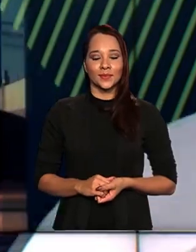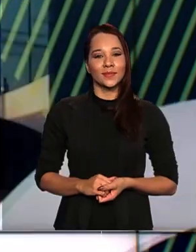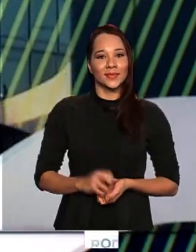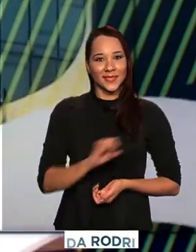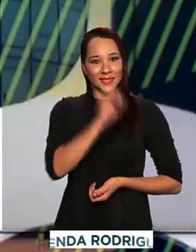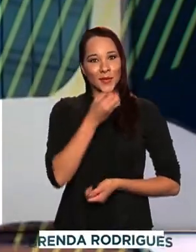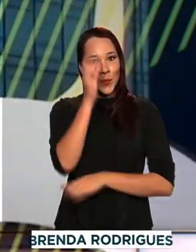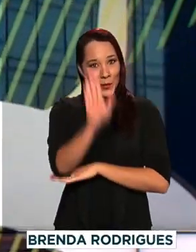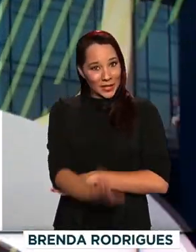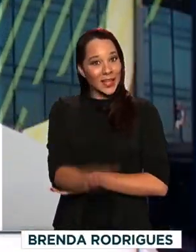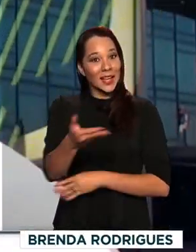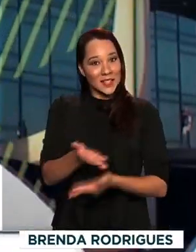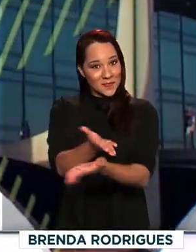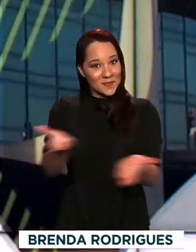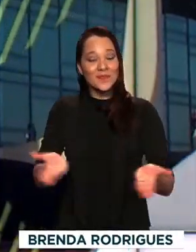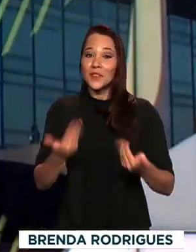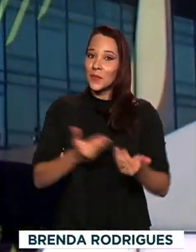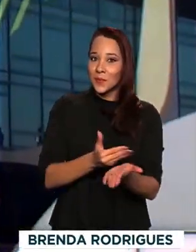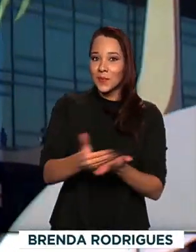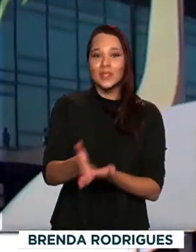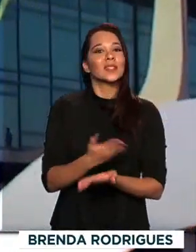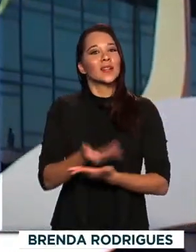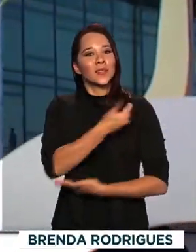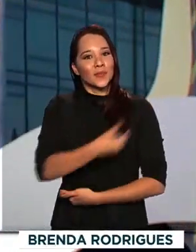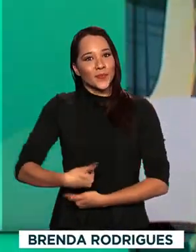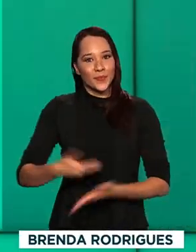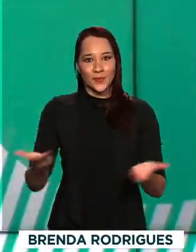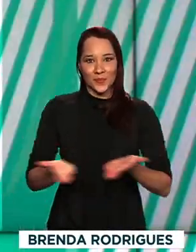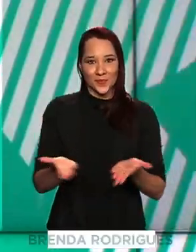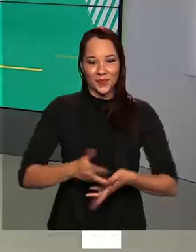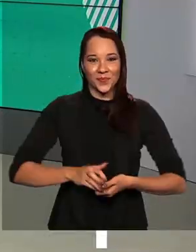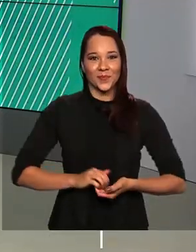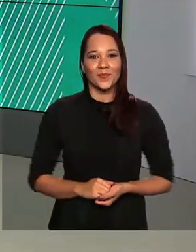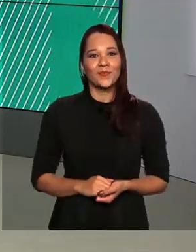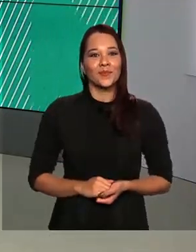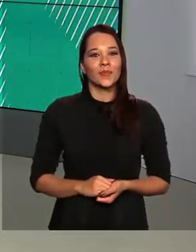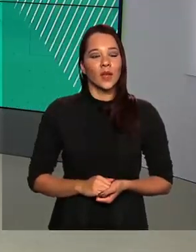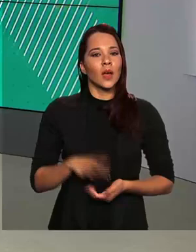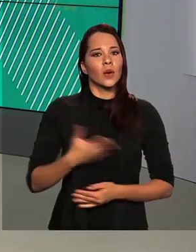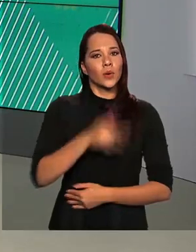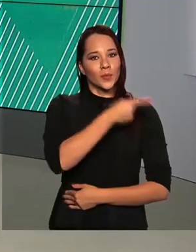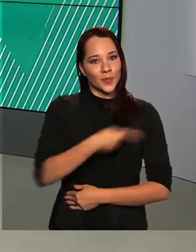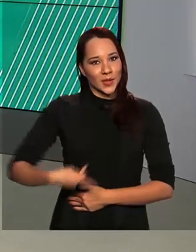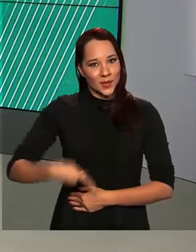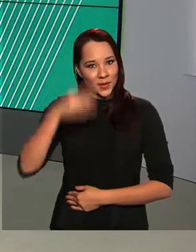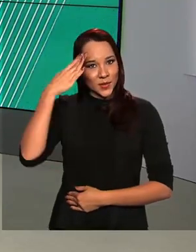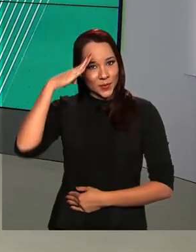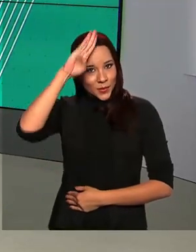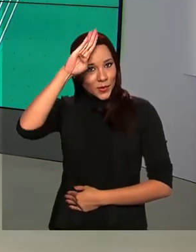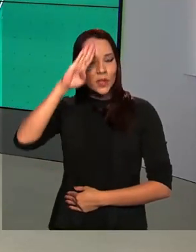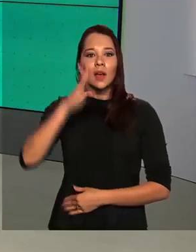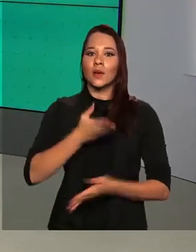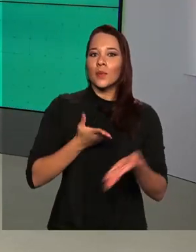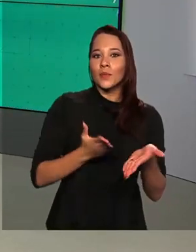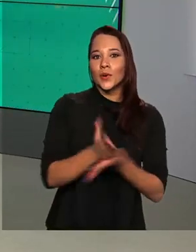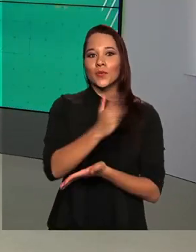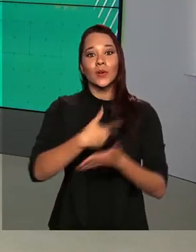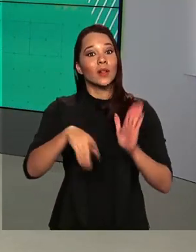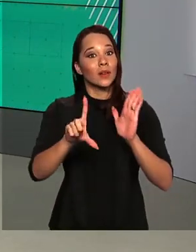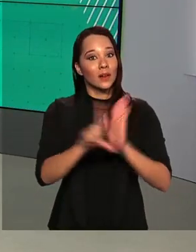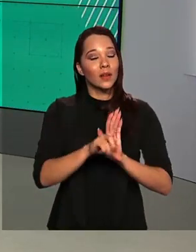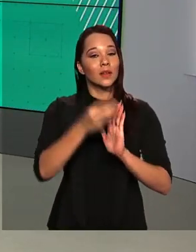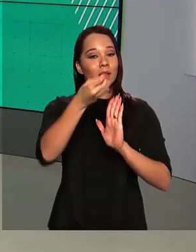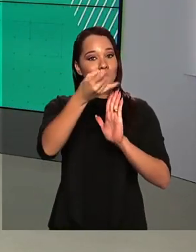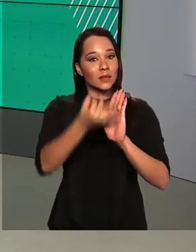Olá, boa tarde para você. Já estamos no ar com o governo agora. O presidente Jair Bolsonaro sancionou a lei que